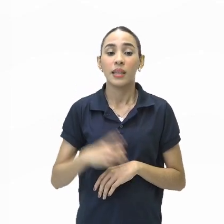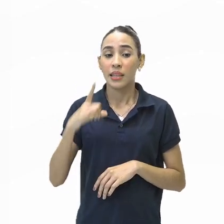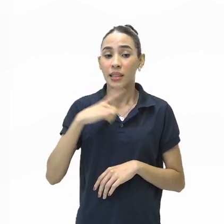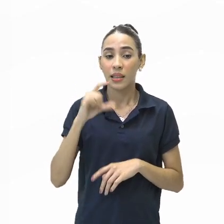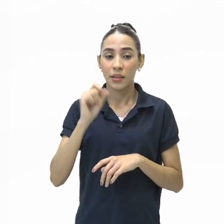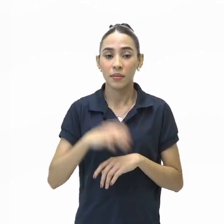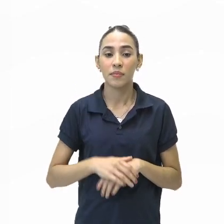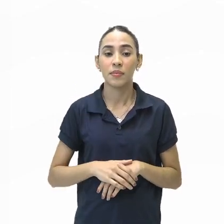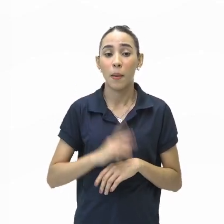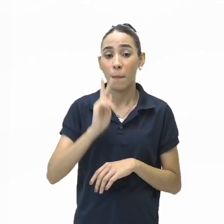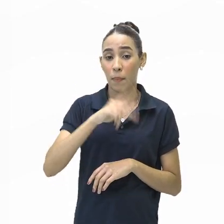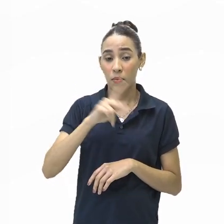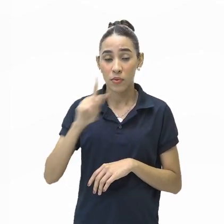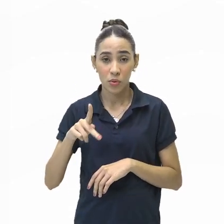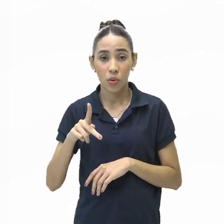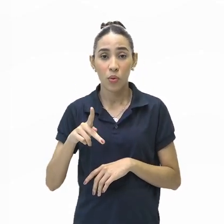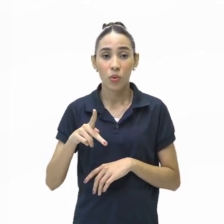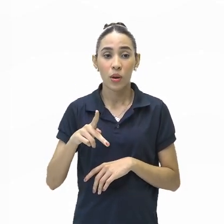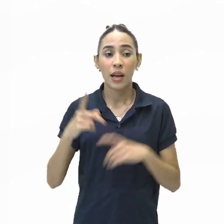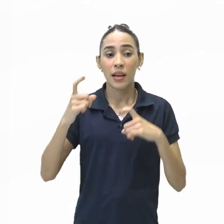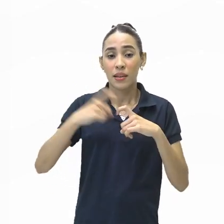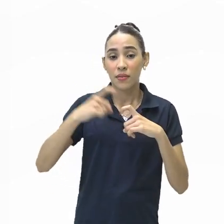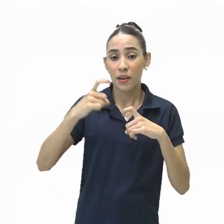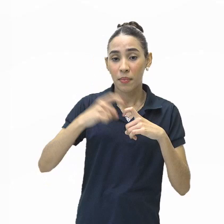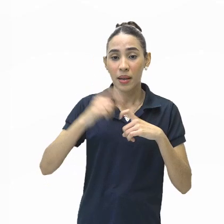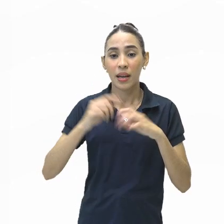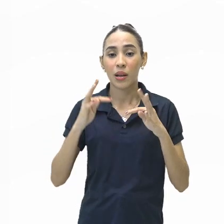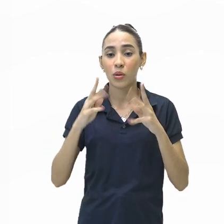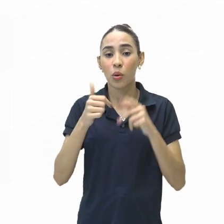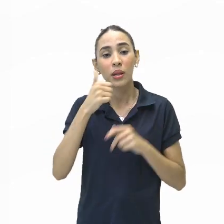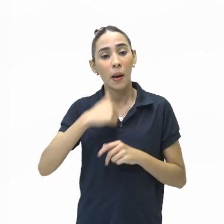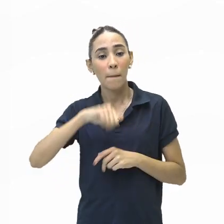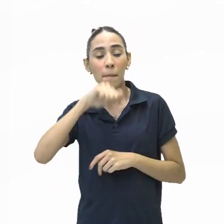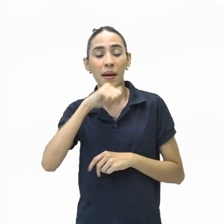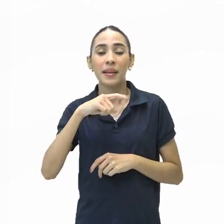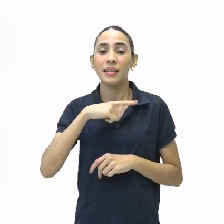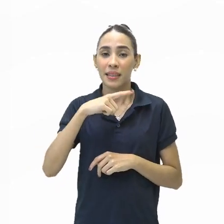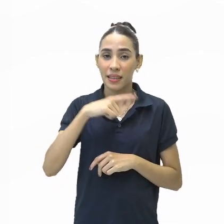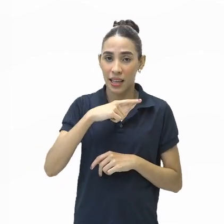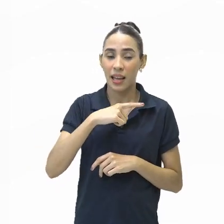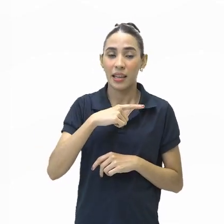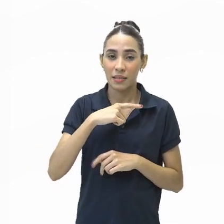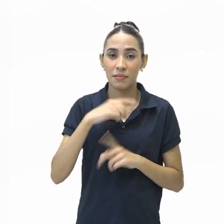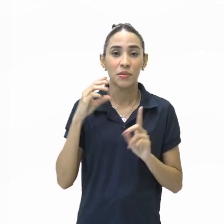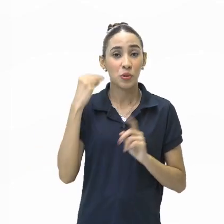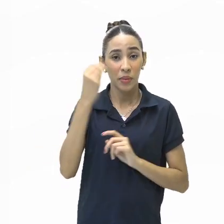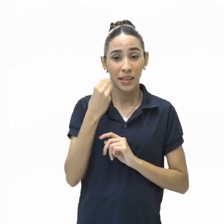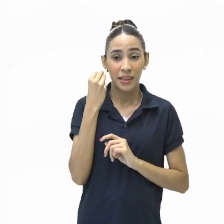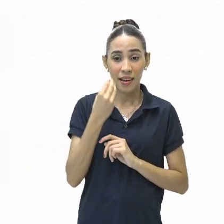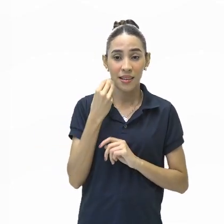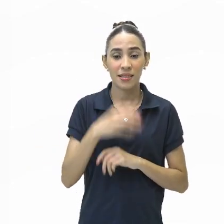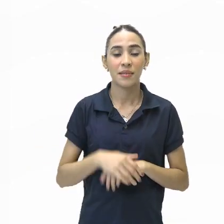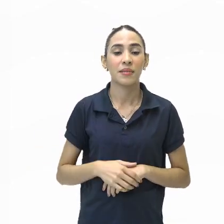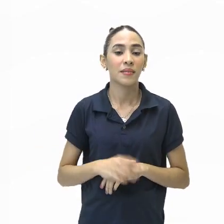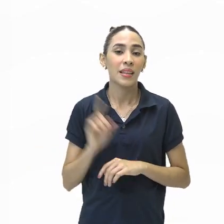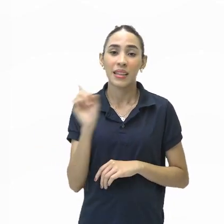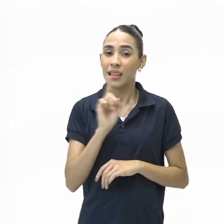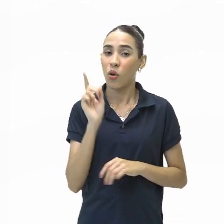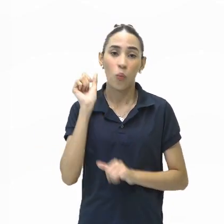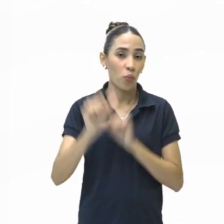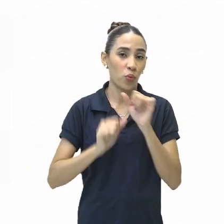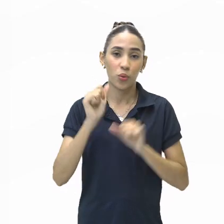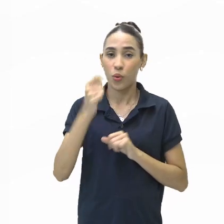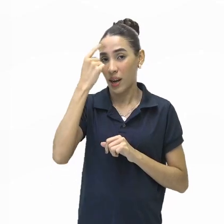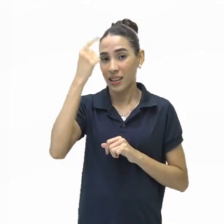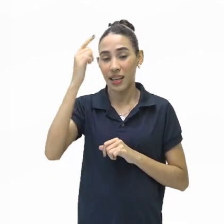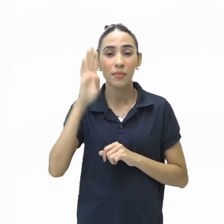paráfrase de professora e enfermeira, toda mãe tem um pouco. Né? Então, vejo que não mudou a